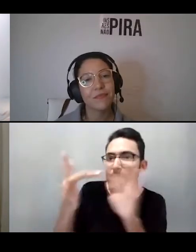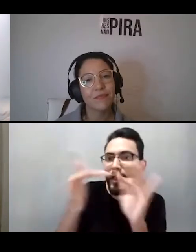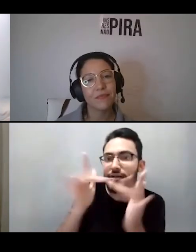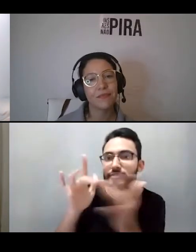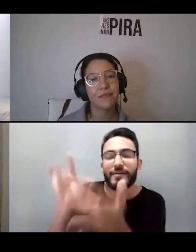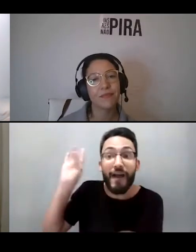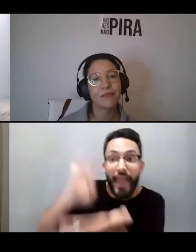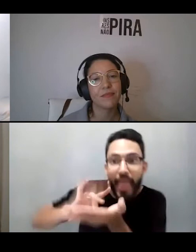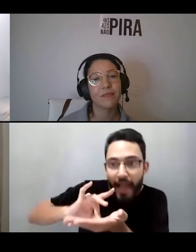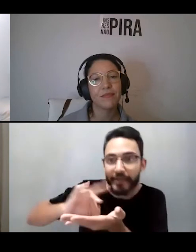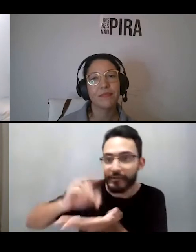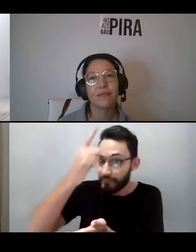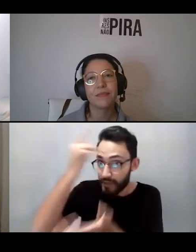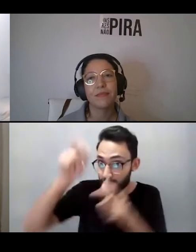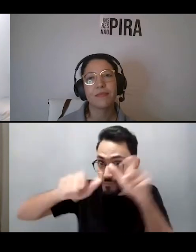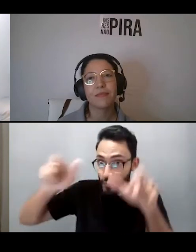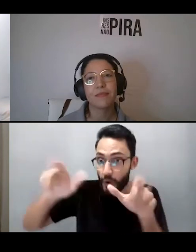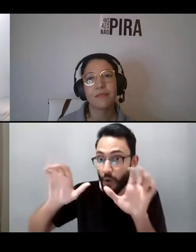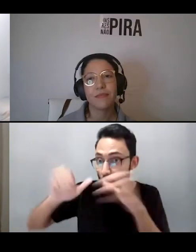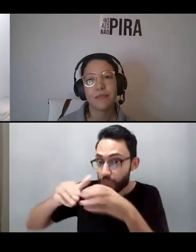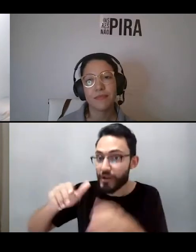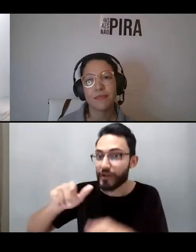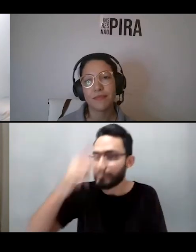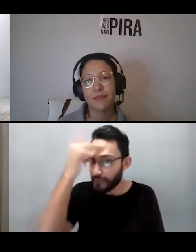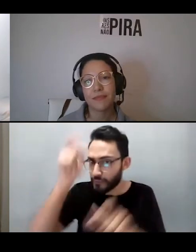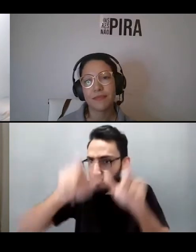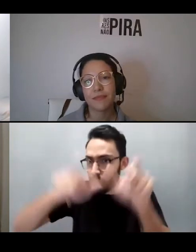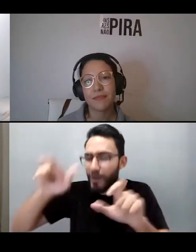que estão nessa comunidade, nesse grupo, elas realmente, né,